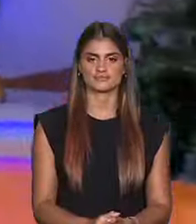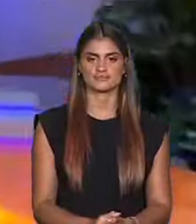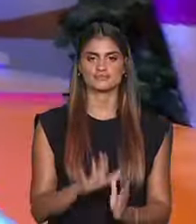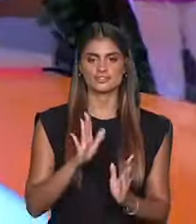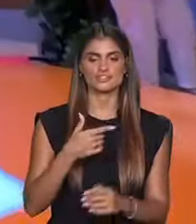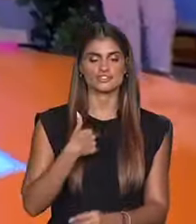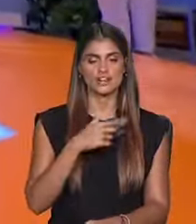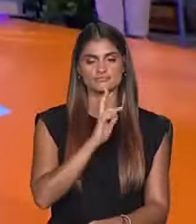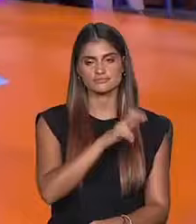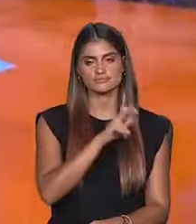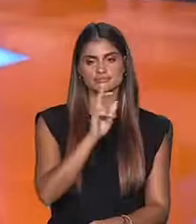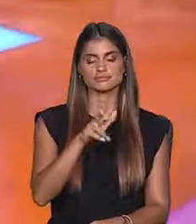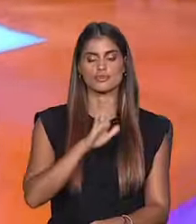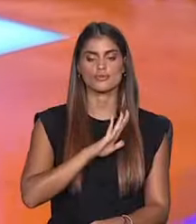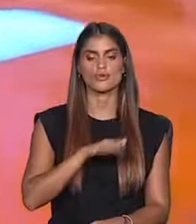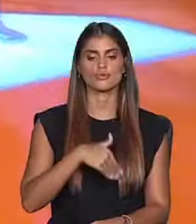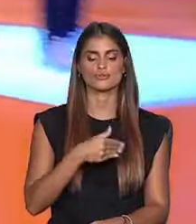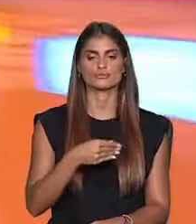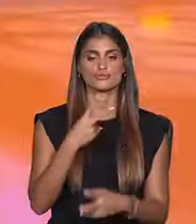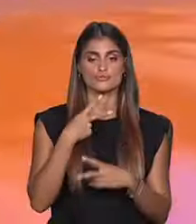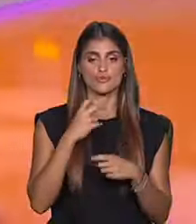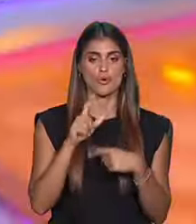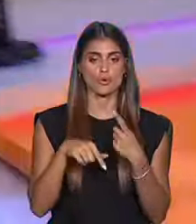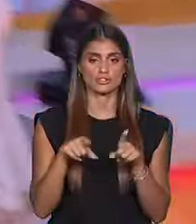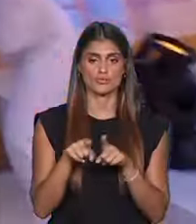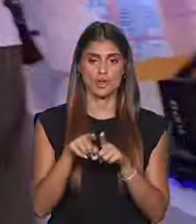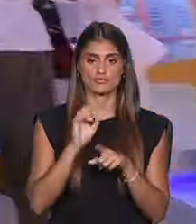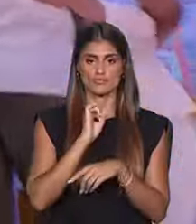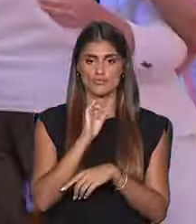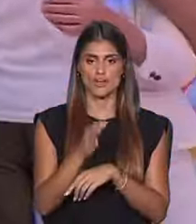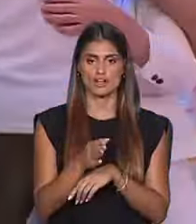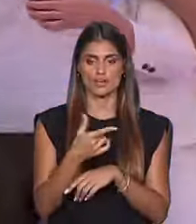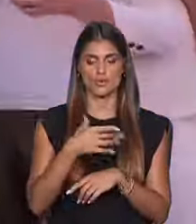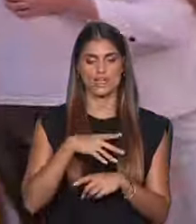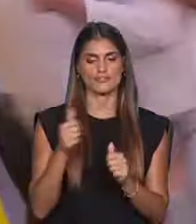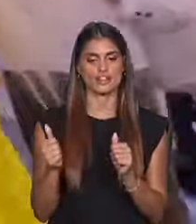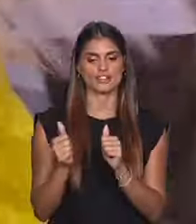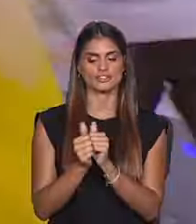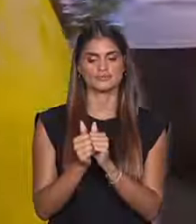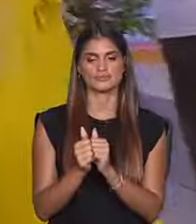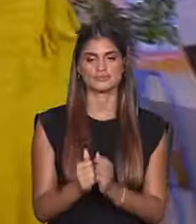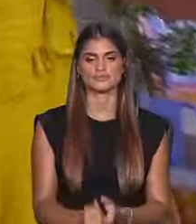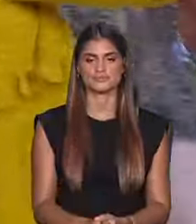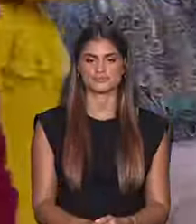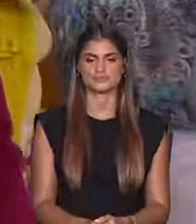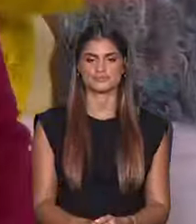casar. Já corri o mundo e não encontro outra igual com quem eu queira